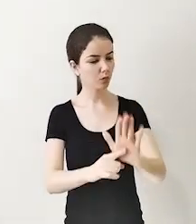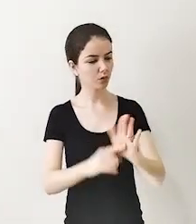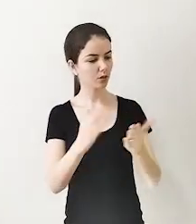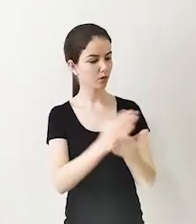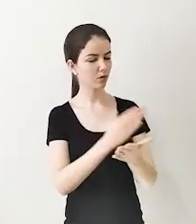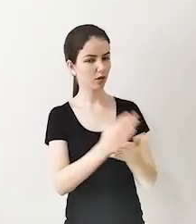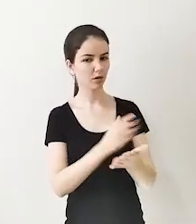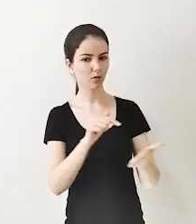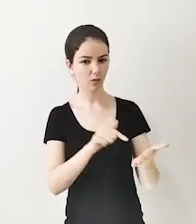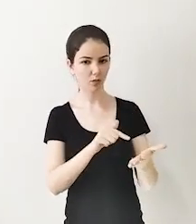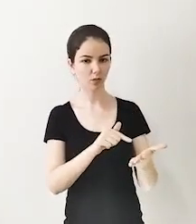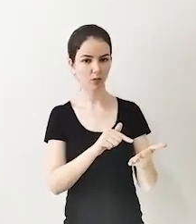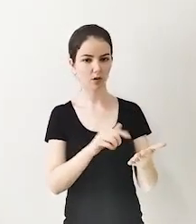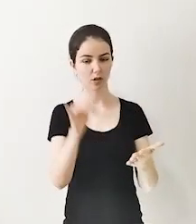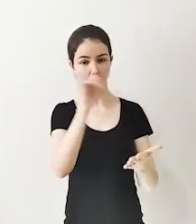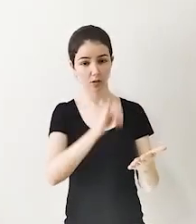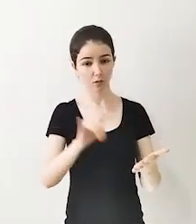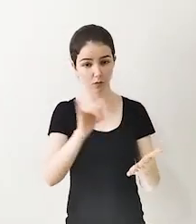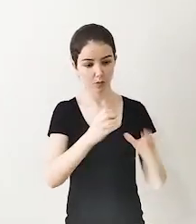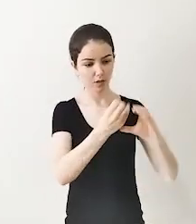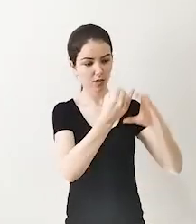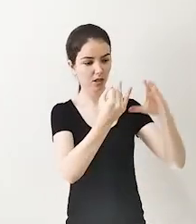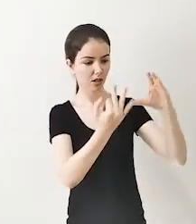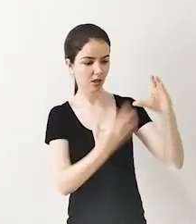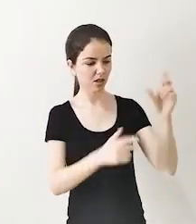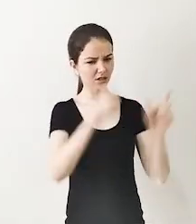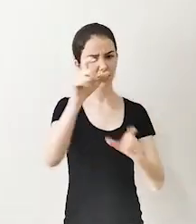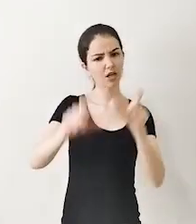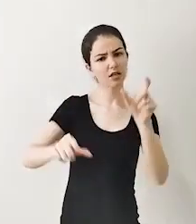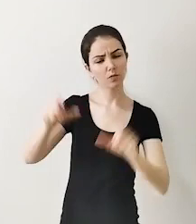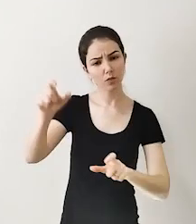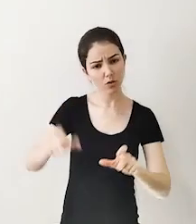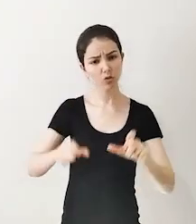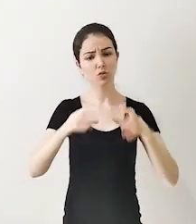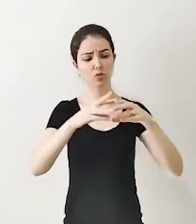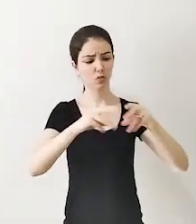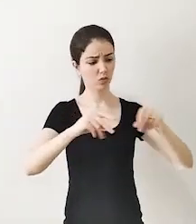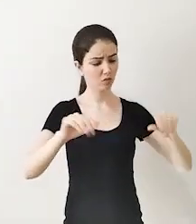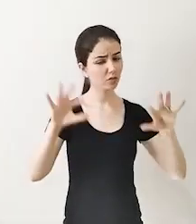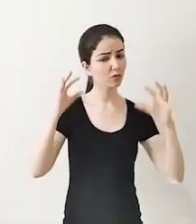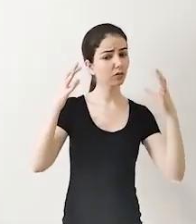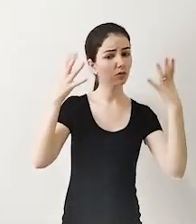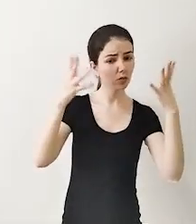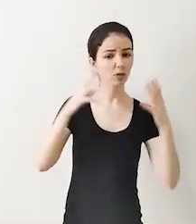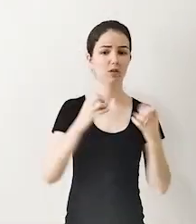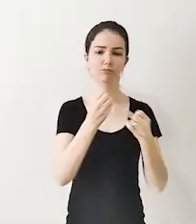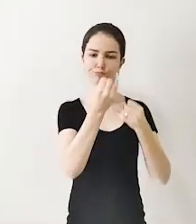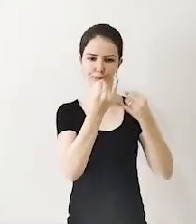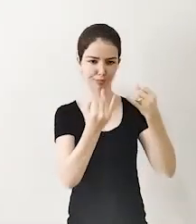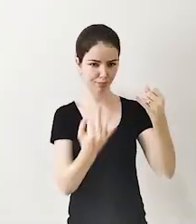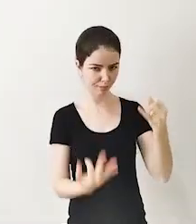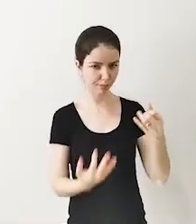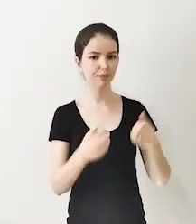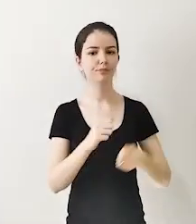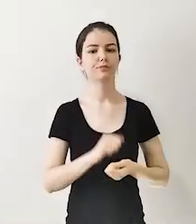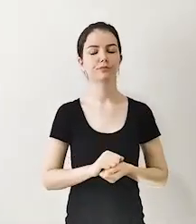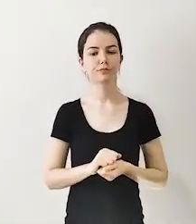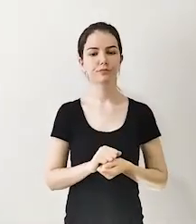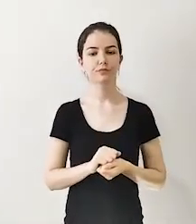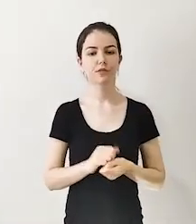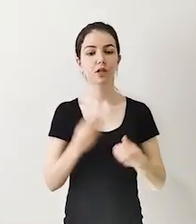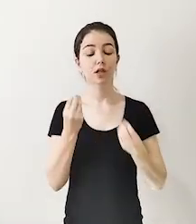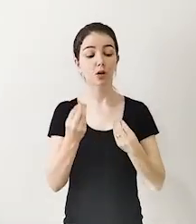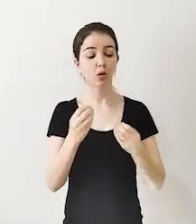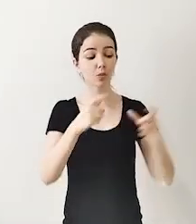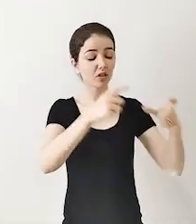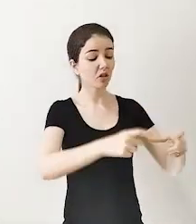literatura eram informações voltadas à característica das pessoas que viviam aqui, da vegetação, do clima, enfim, de como era mesmo o lugar. Então o cara